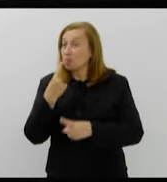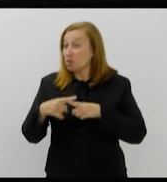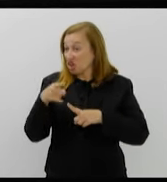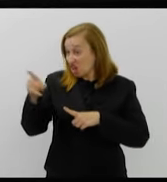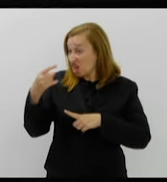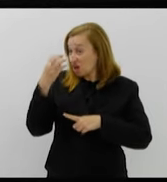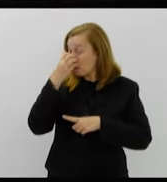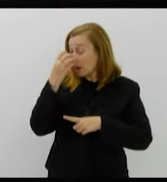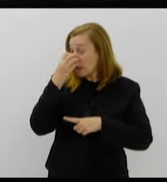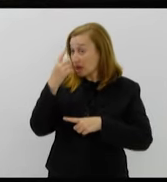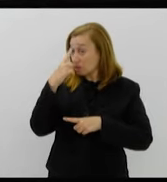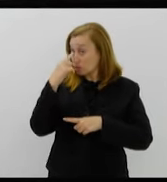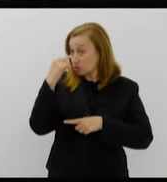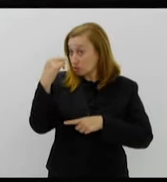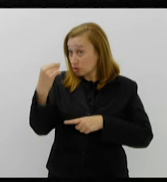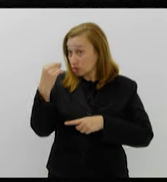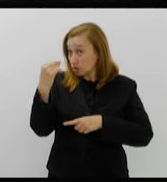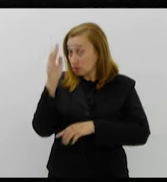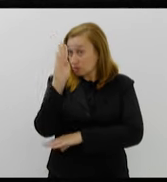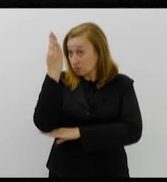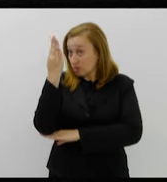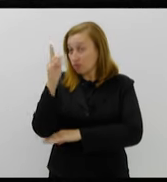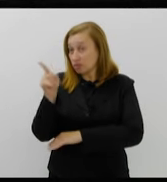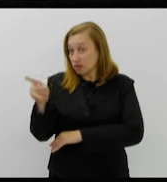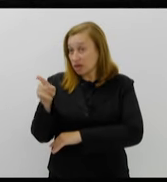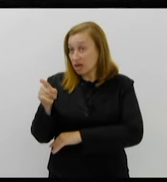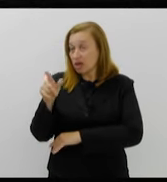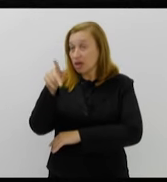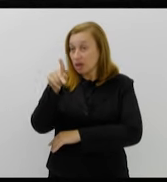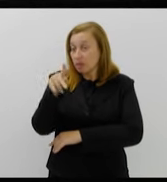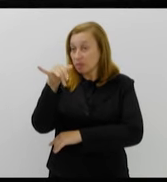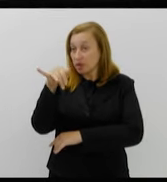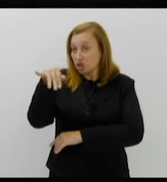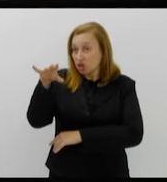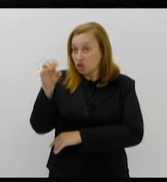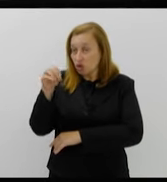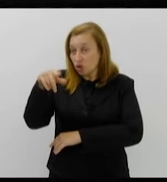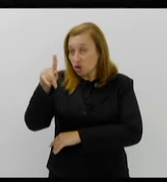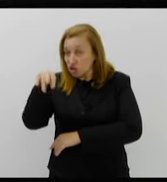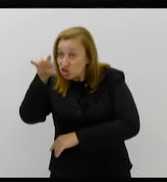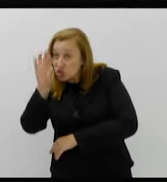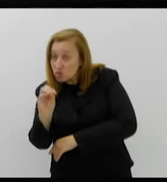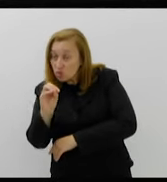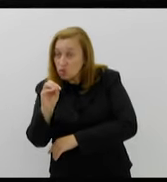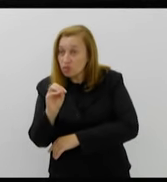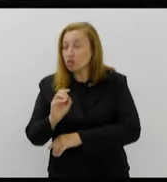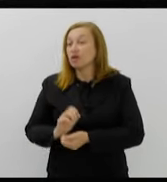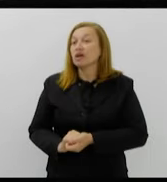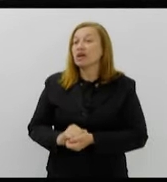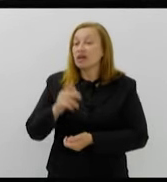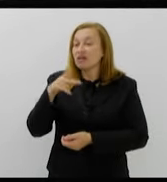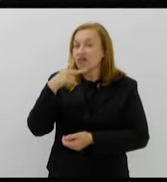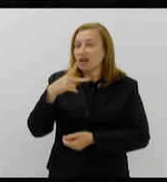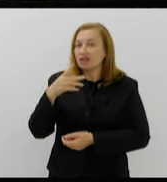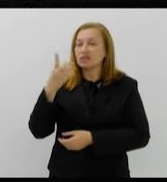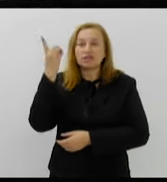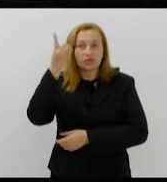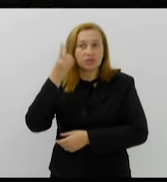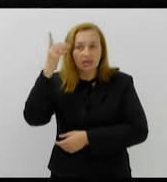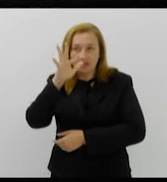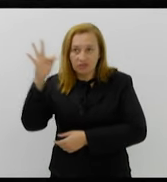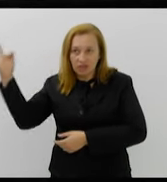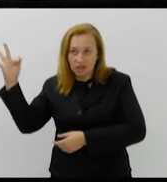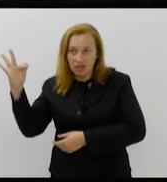um Pinóquio incorrigível ele tem dito que o deputado federal e atual